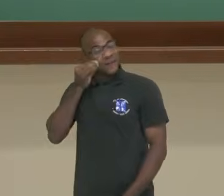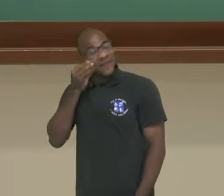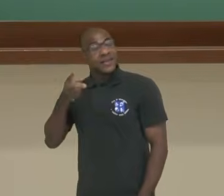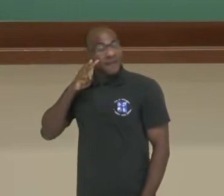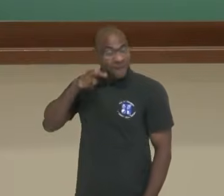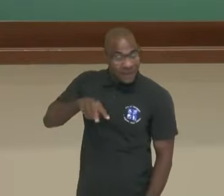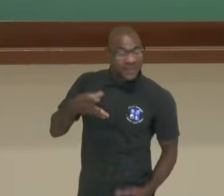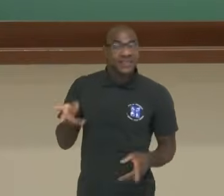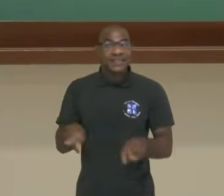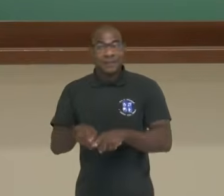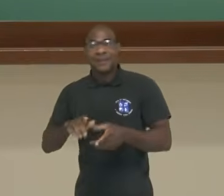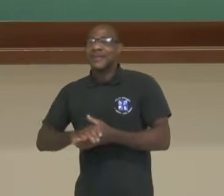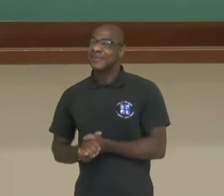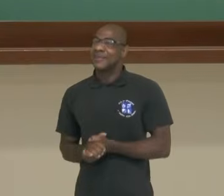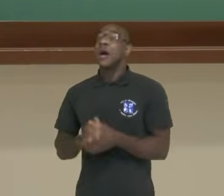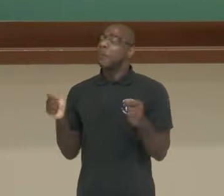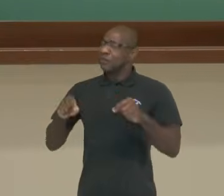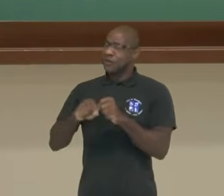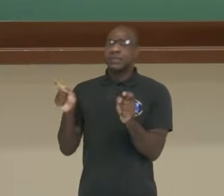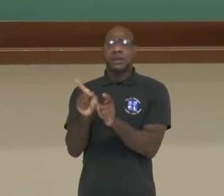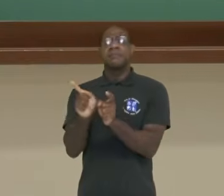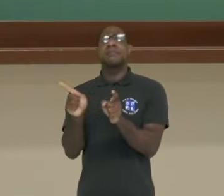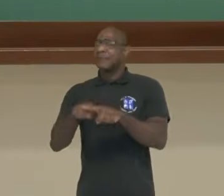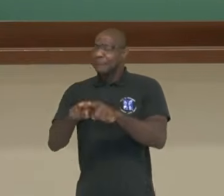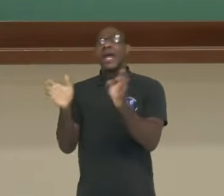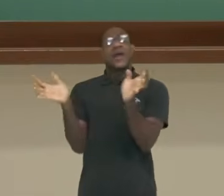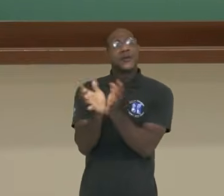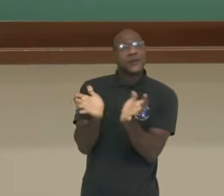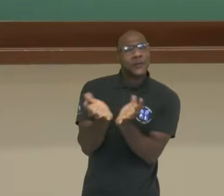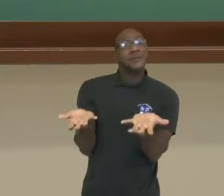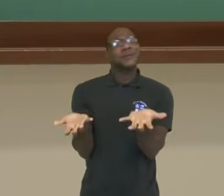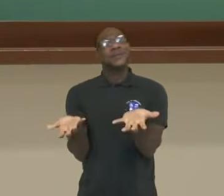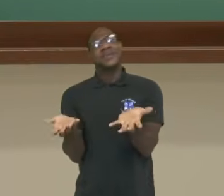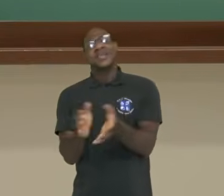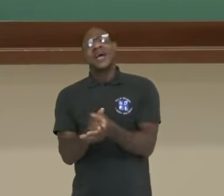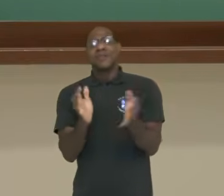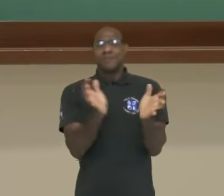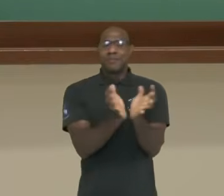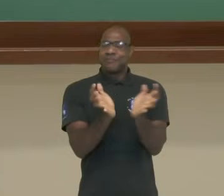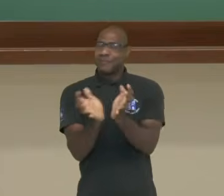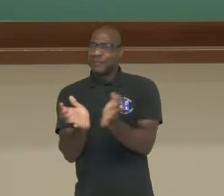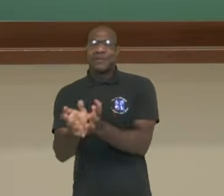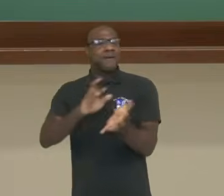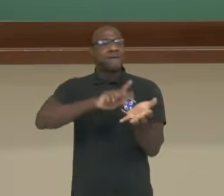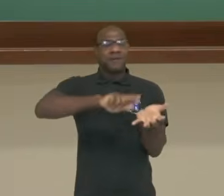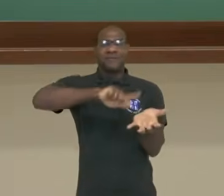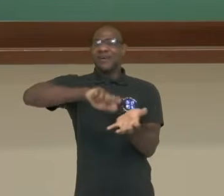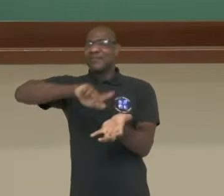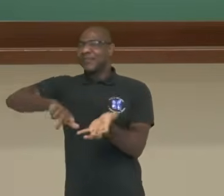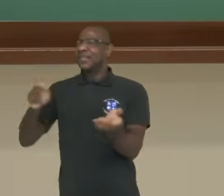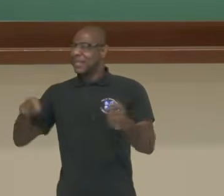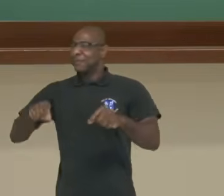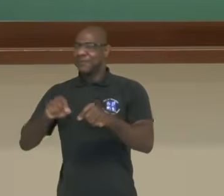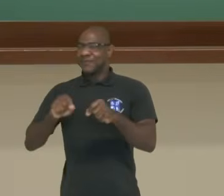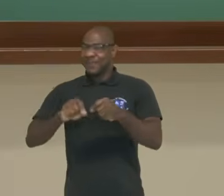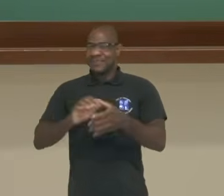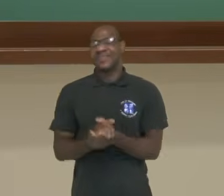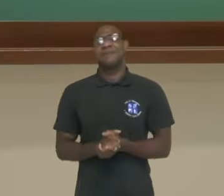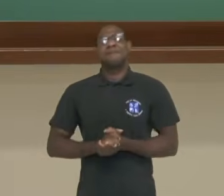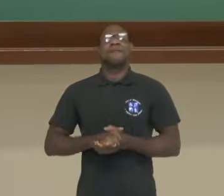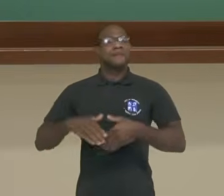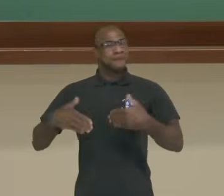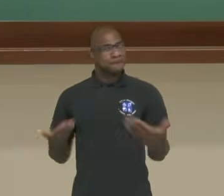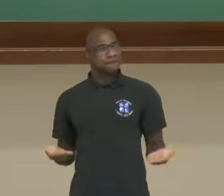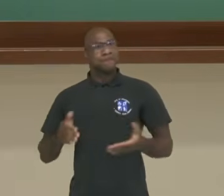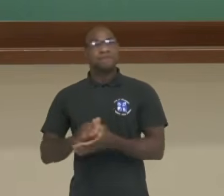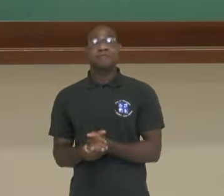podem fazer isso em grupo, né? Um grupo faz por indução, o outro faz, então, por contato, o outro faz, então, por